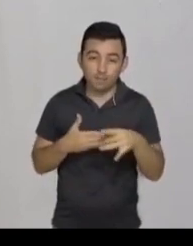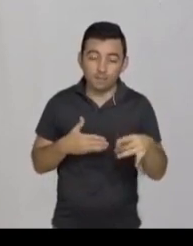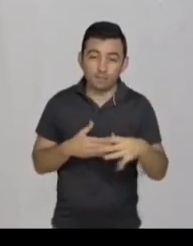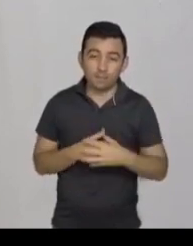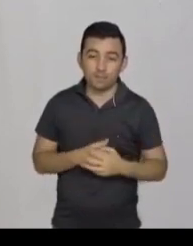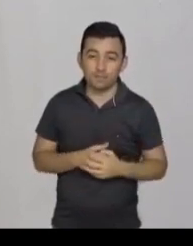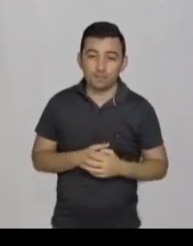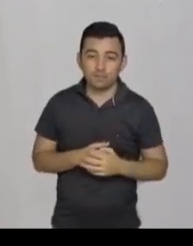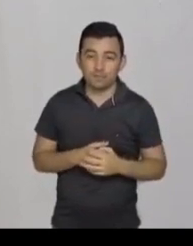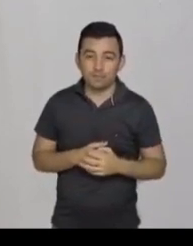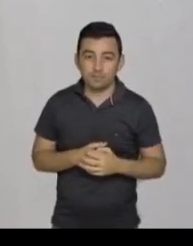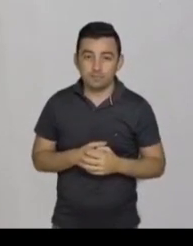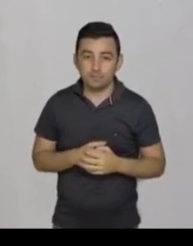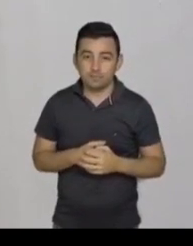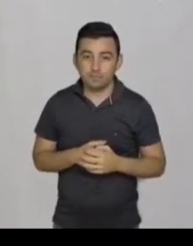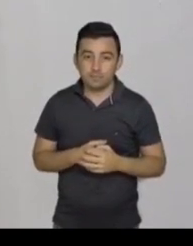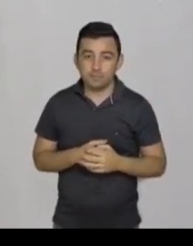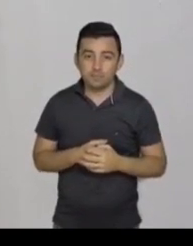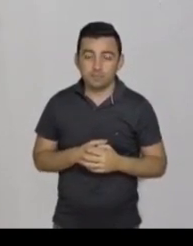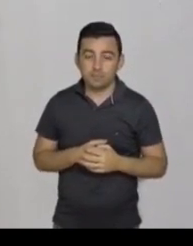seu guete